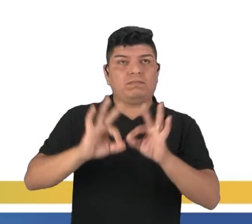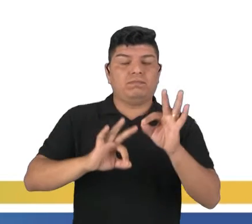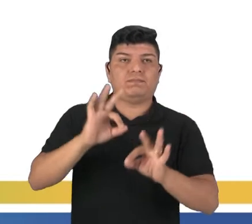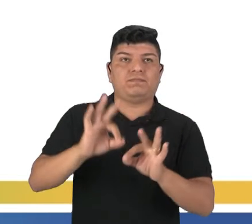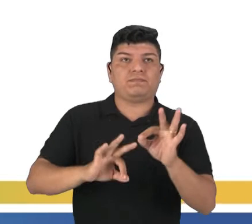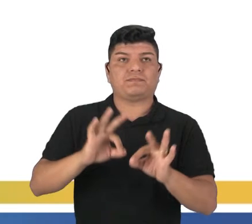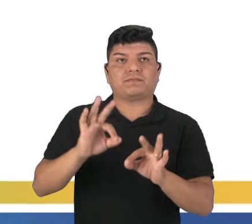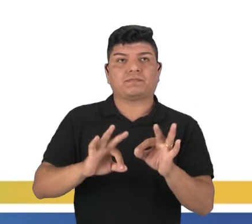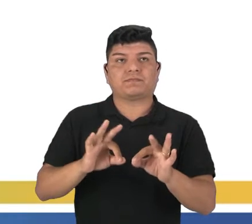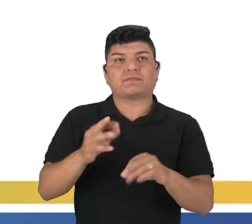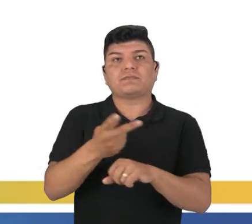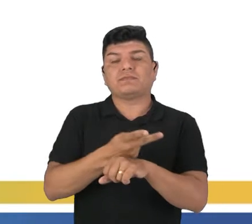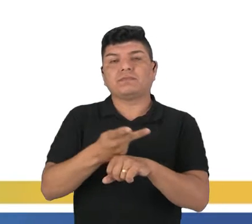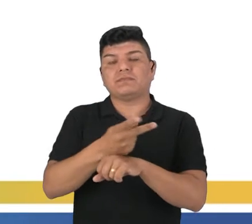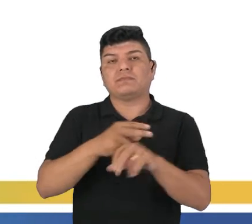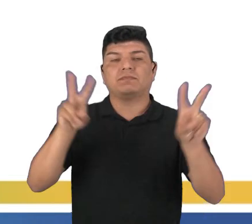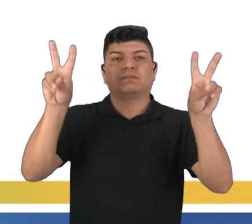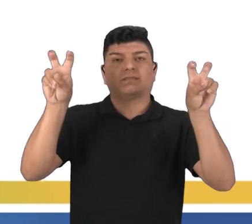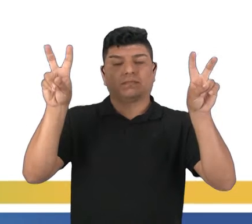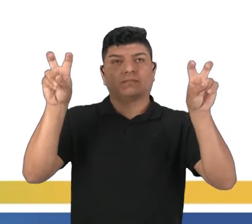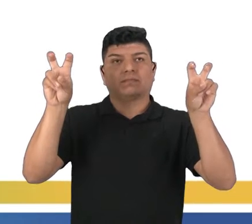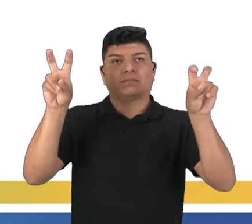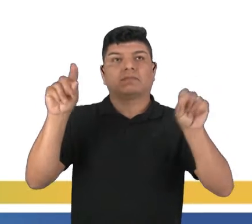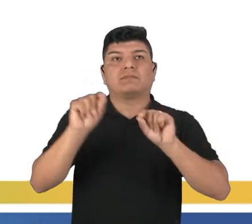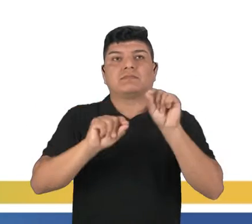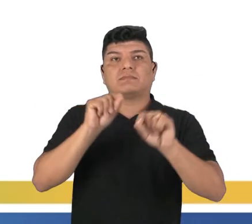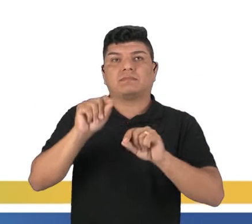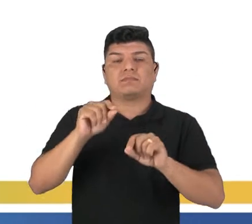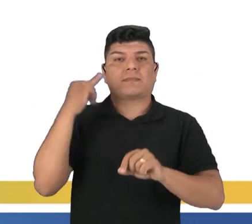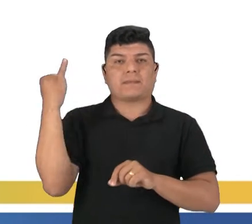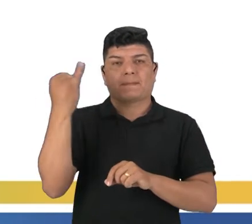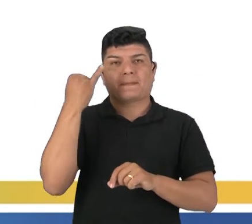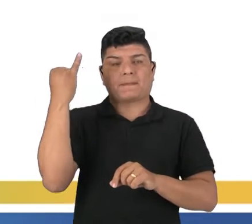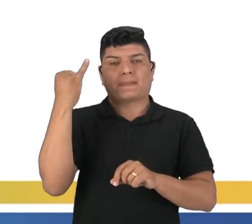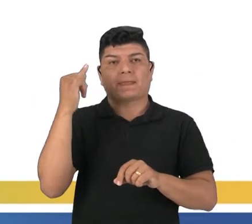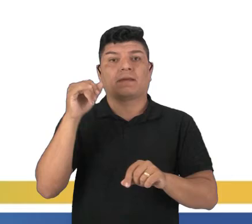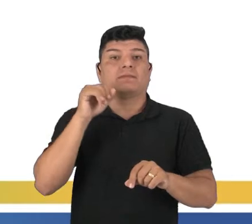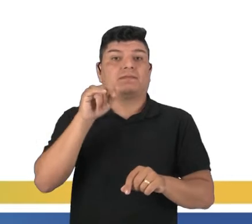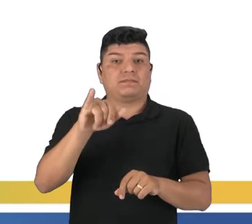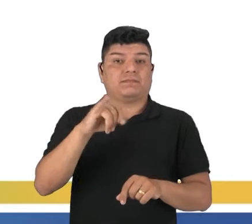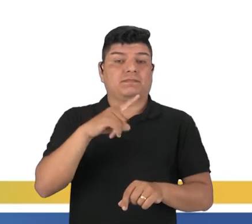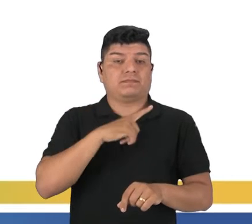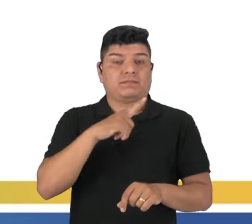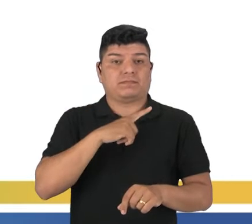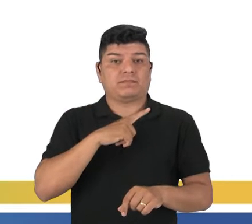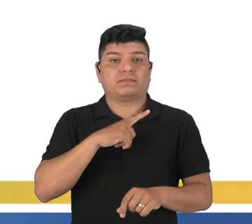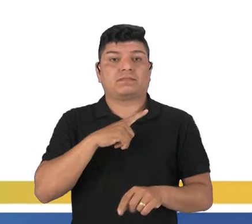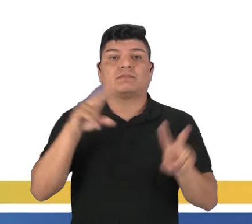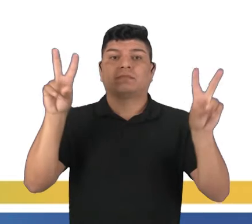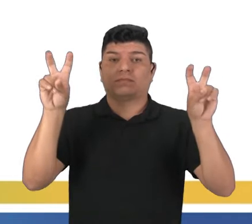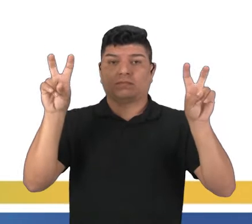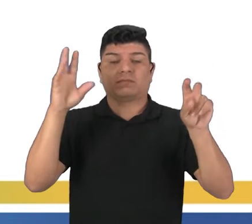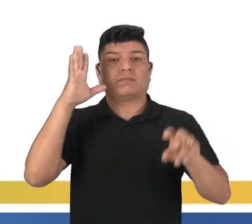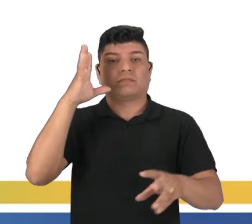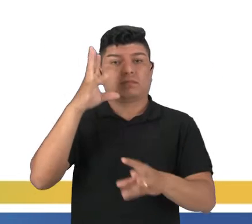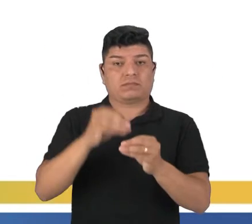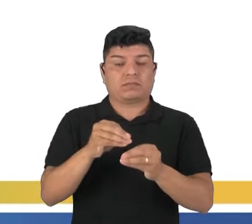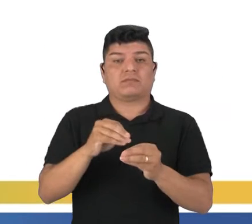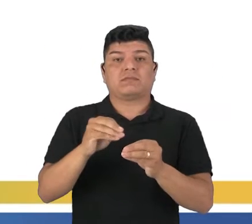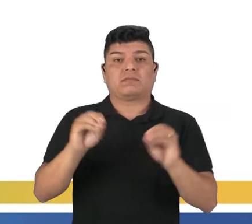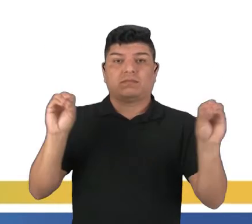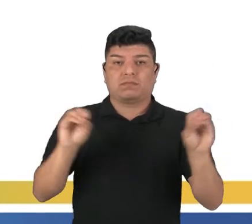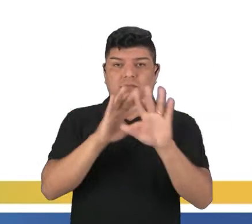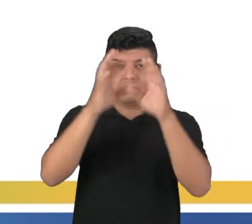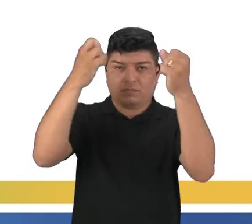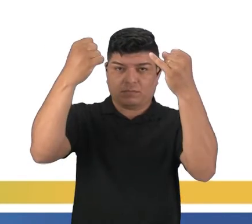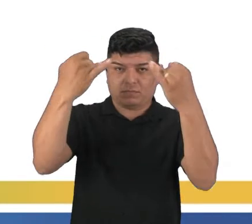ver. Você vai buscar um tema para tratar ali, tá? Quando você tiver o tema, já sabe claramente o que